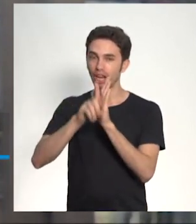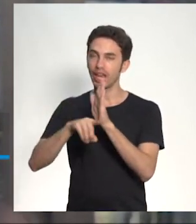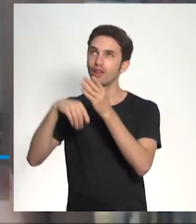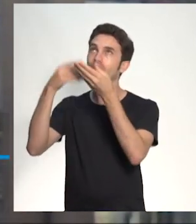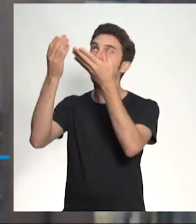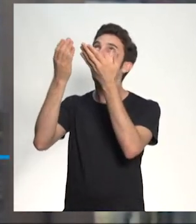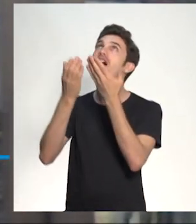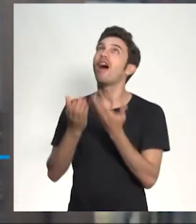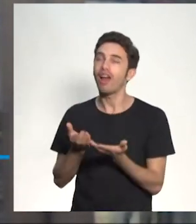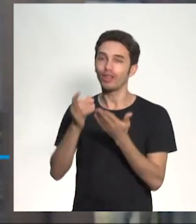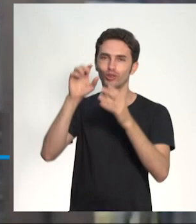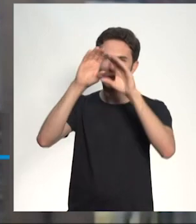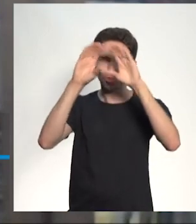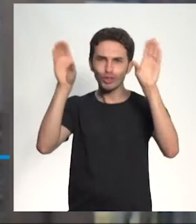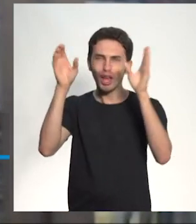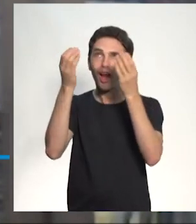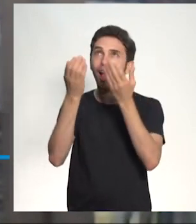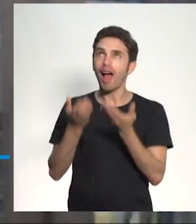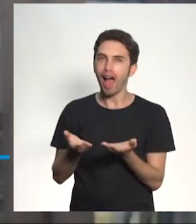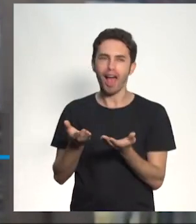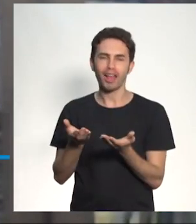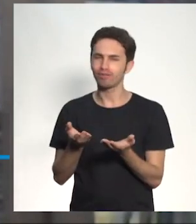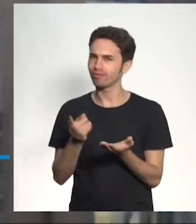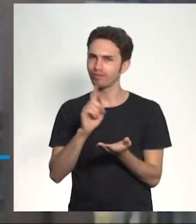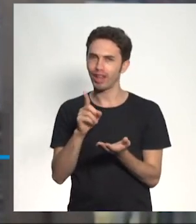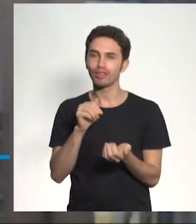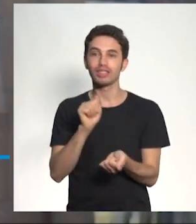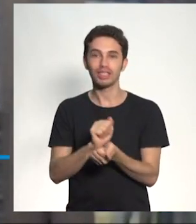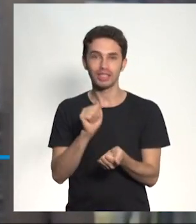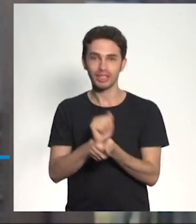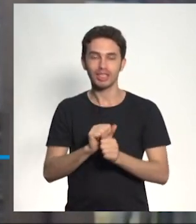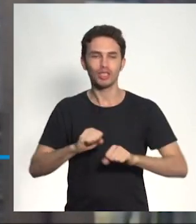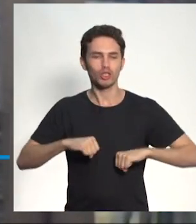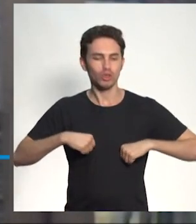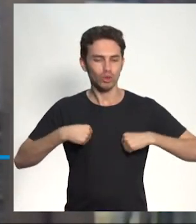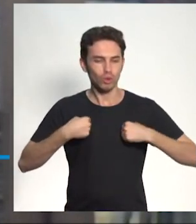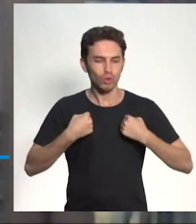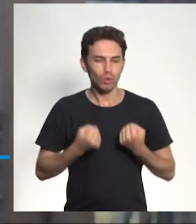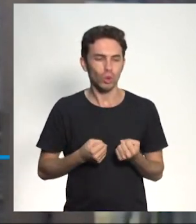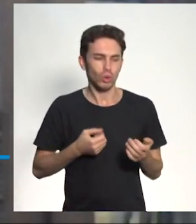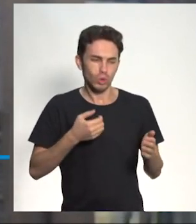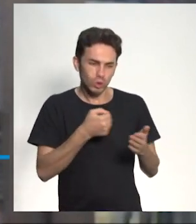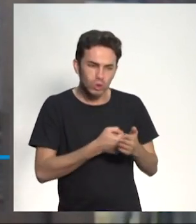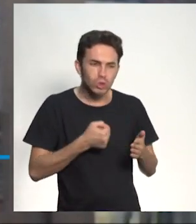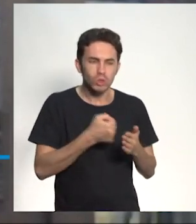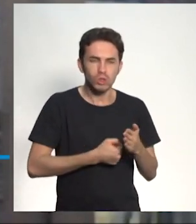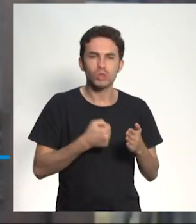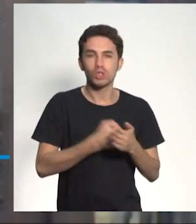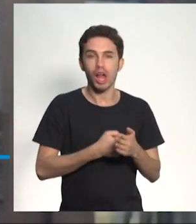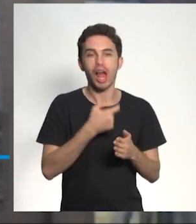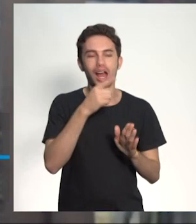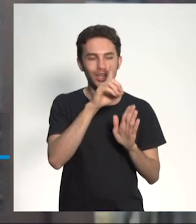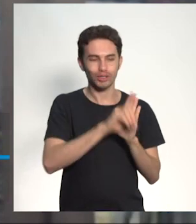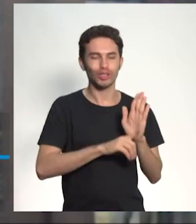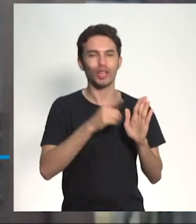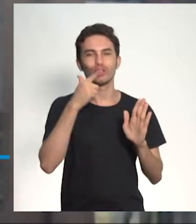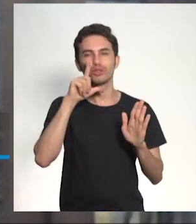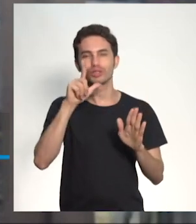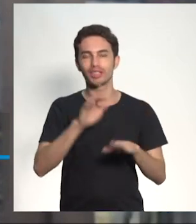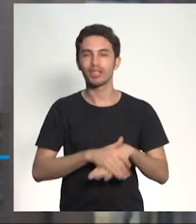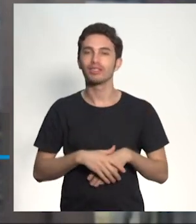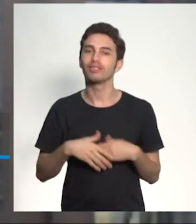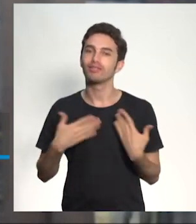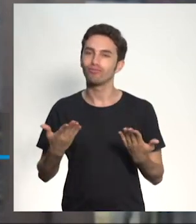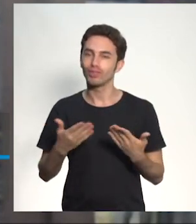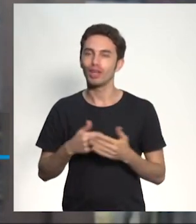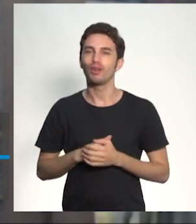exatamente isso, professor Flávio. Nós precisamos insistir nessa reflexão de que nenhum